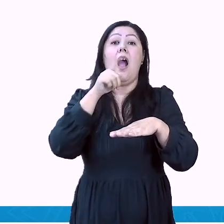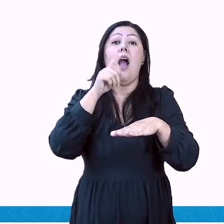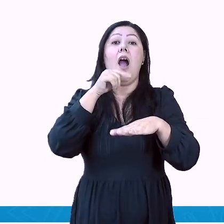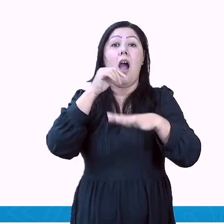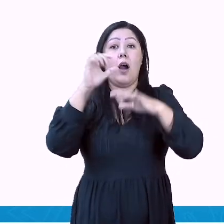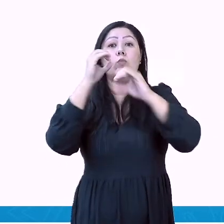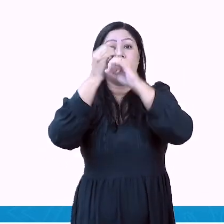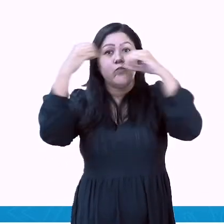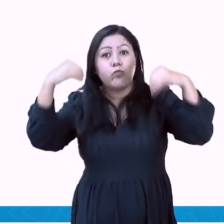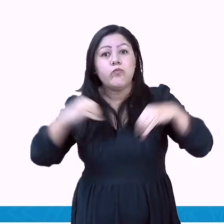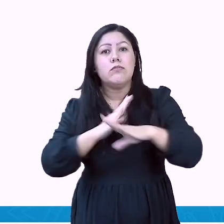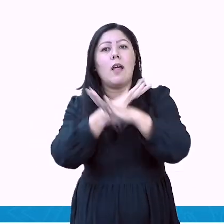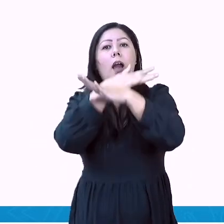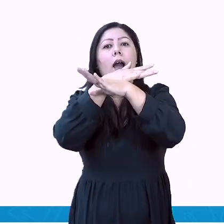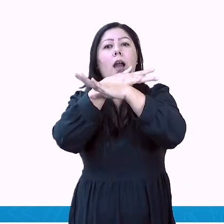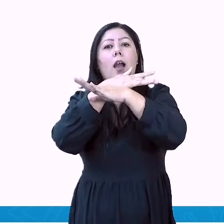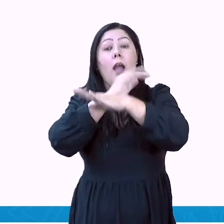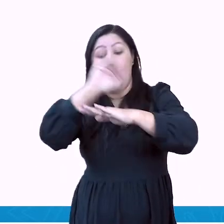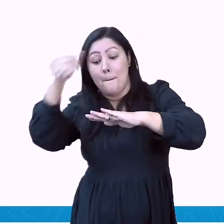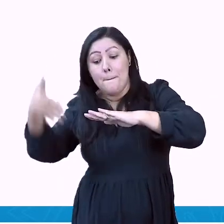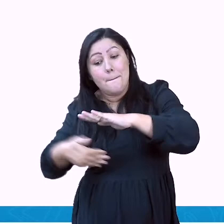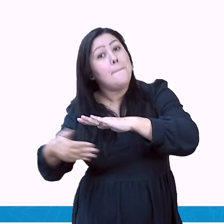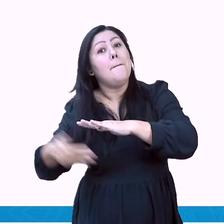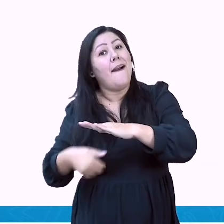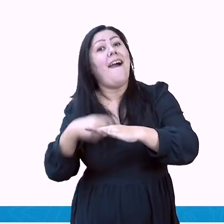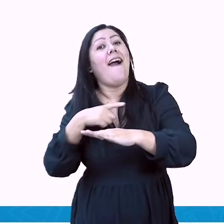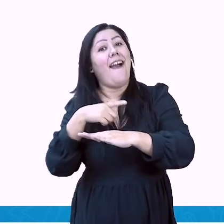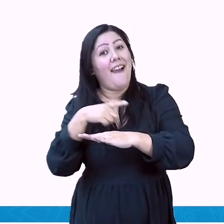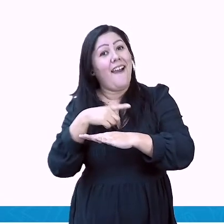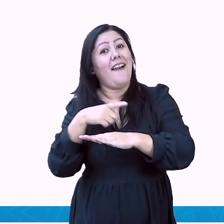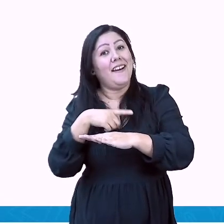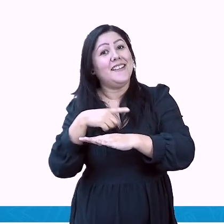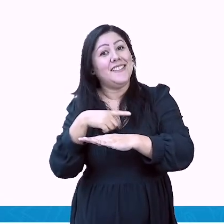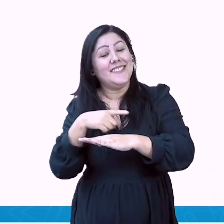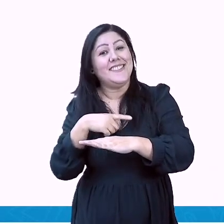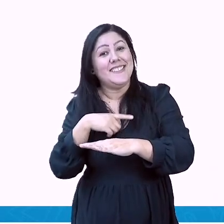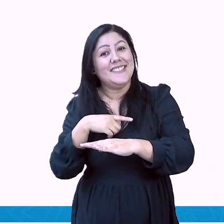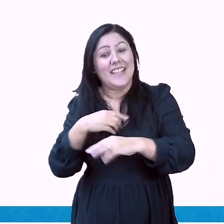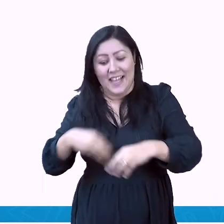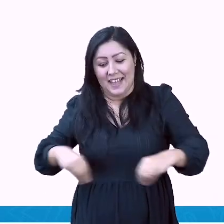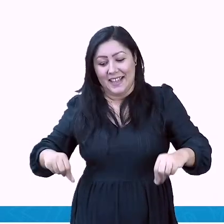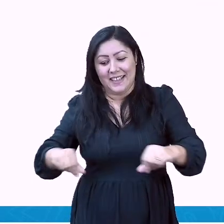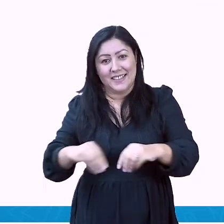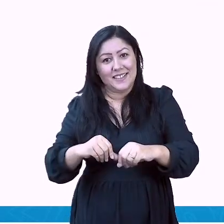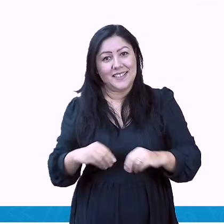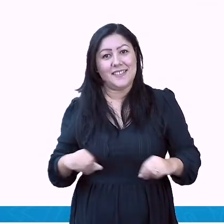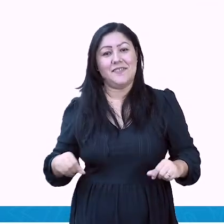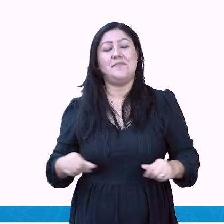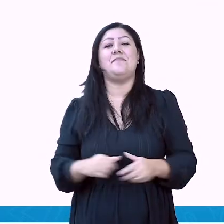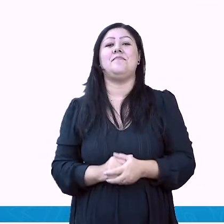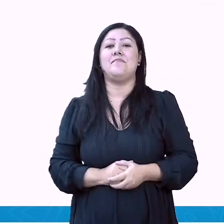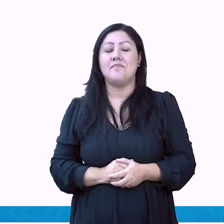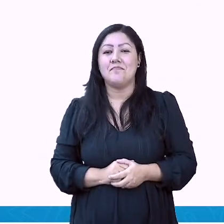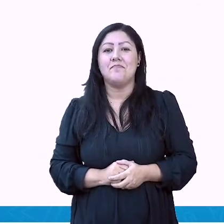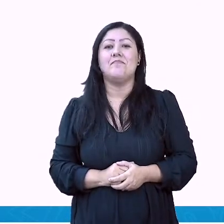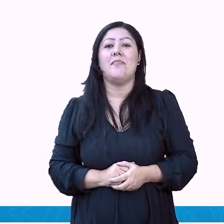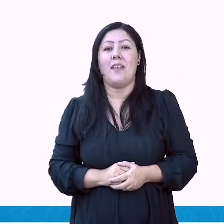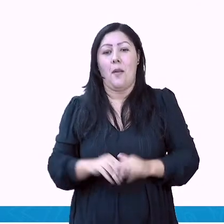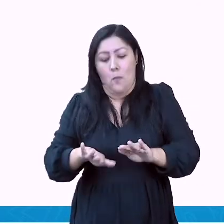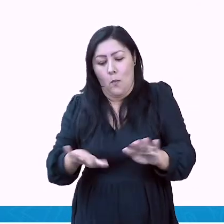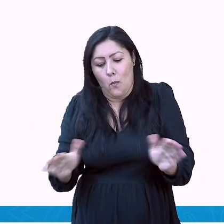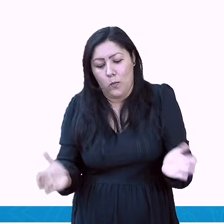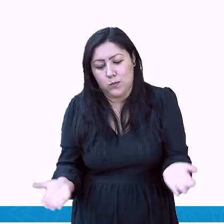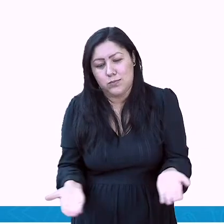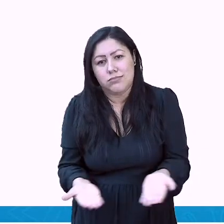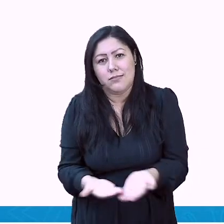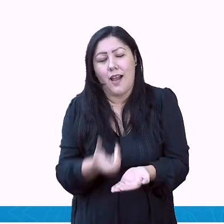embaixo daquelas águas nós temos a nossa crosta terrestre também. Tá? Embaixo aqui das